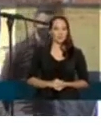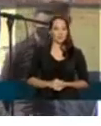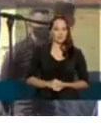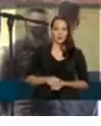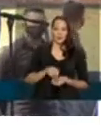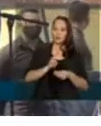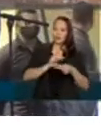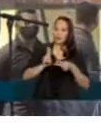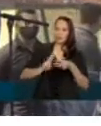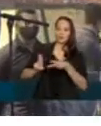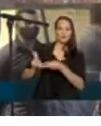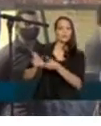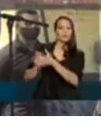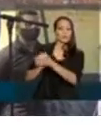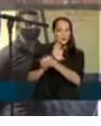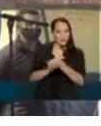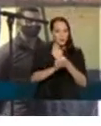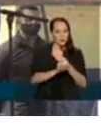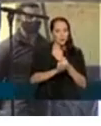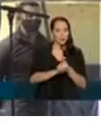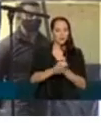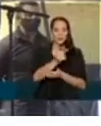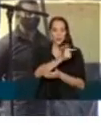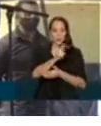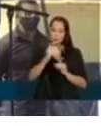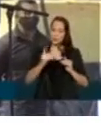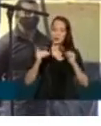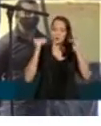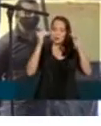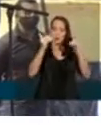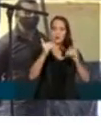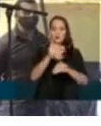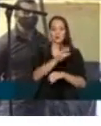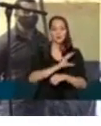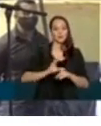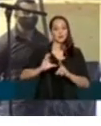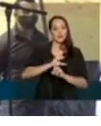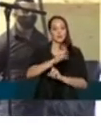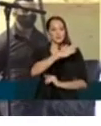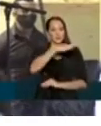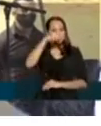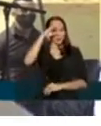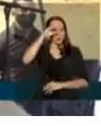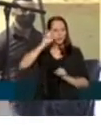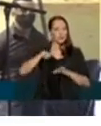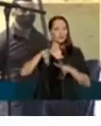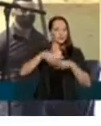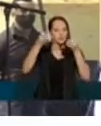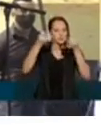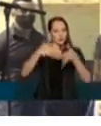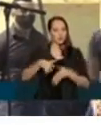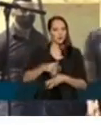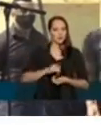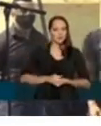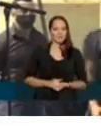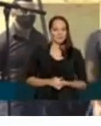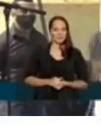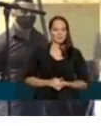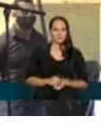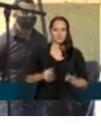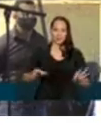dos quais cumprimento as demais autoridades civis e militares já nominadas pelo nosso cerimonial. Senhoras